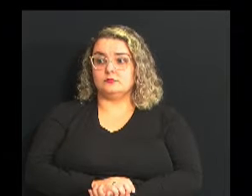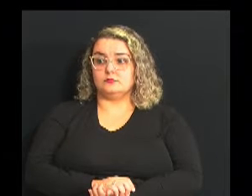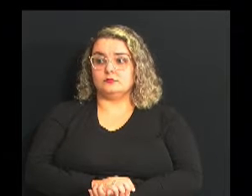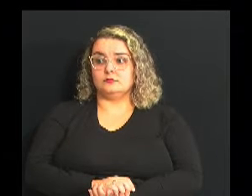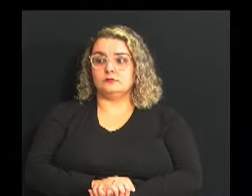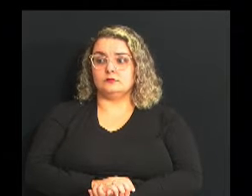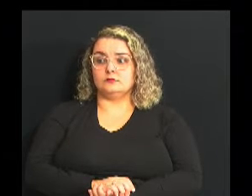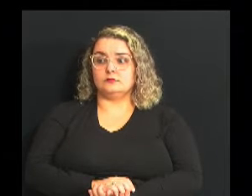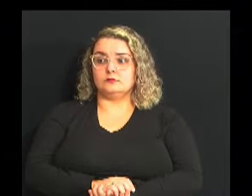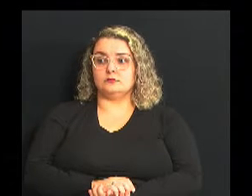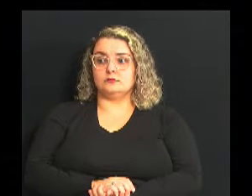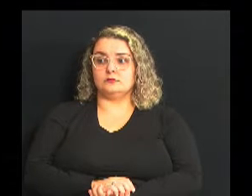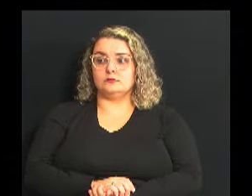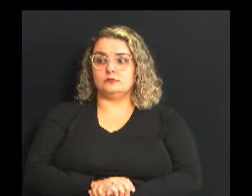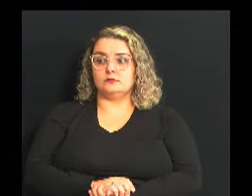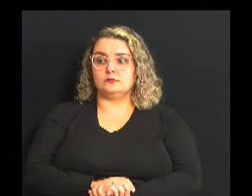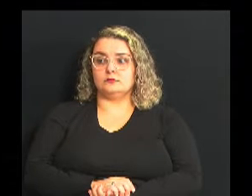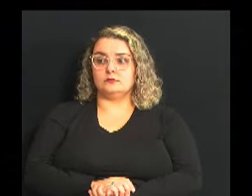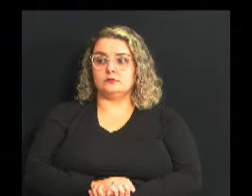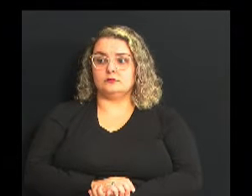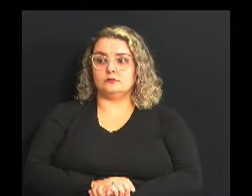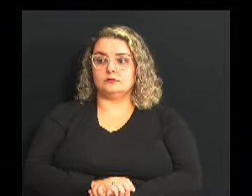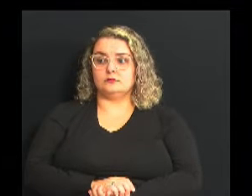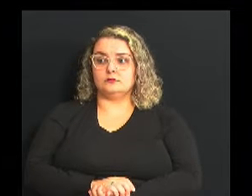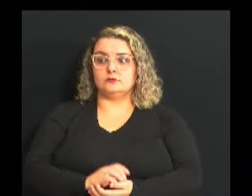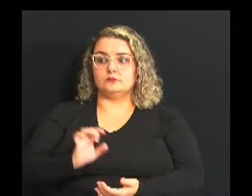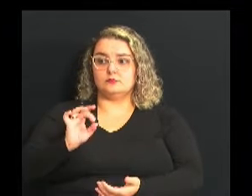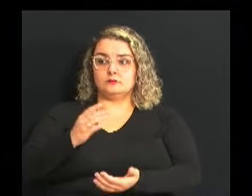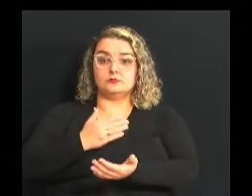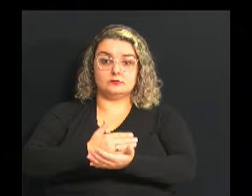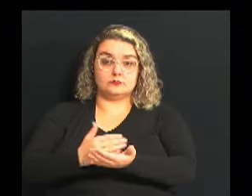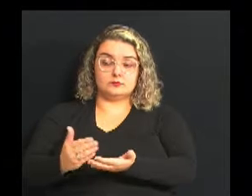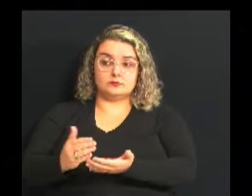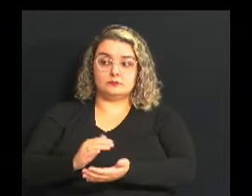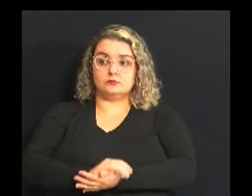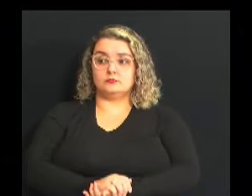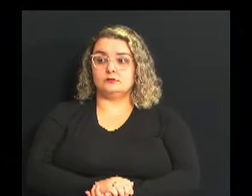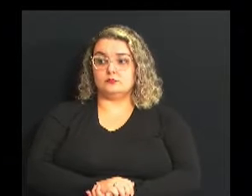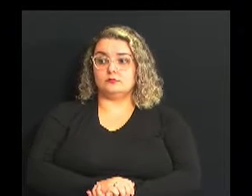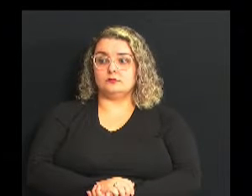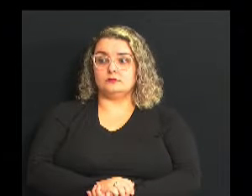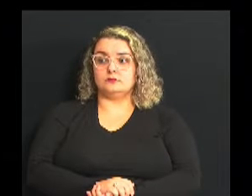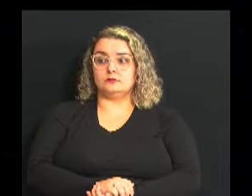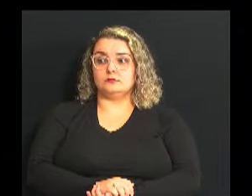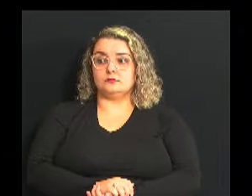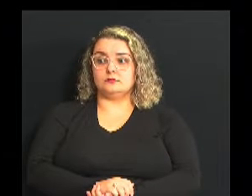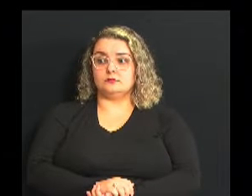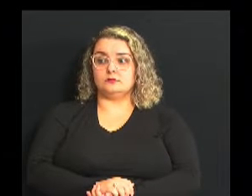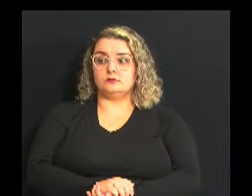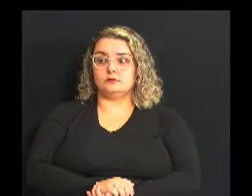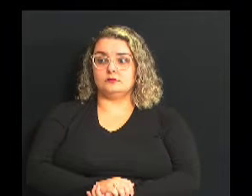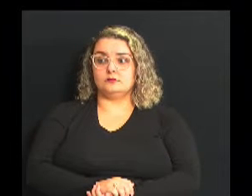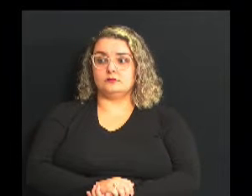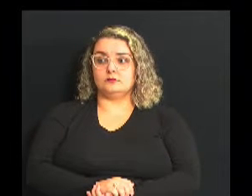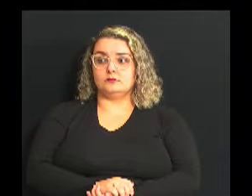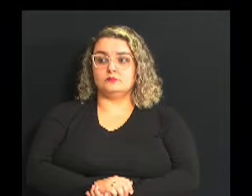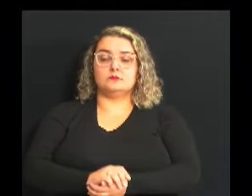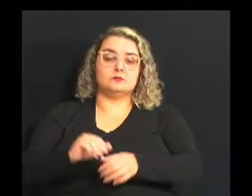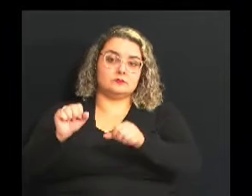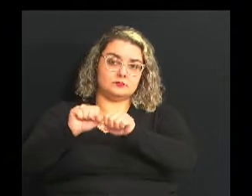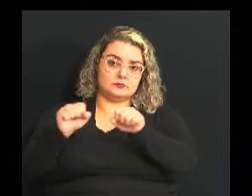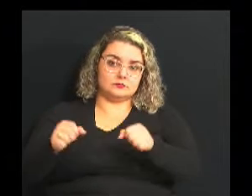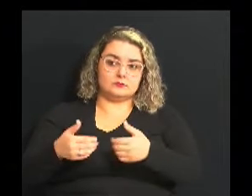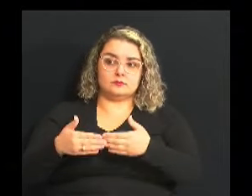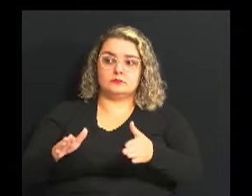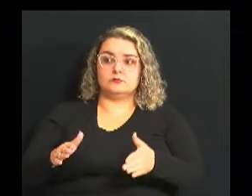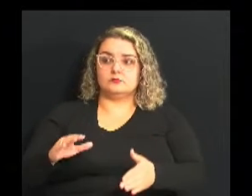ele só para iniciar desde o começo, ele é o sistema, né, que a gente usa, né, o sistema de abertura de